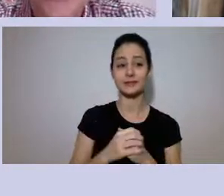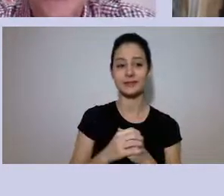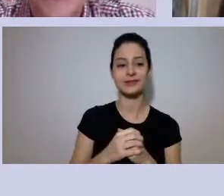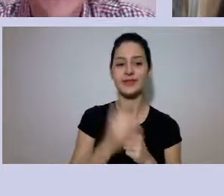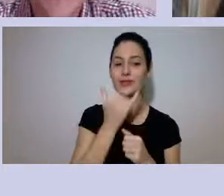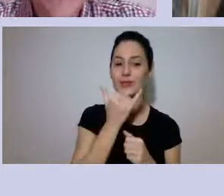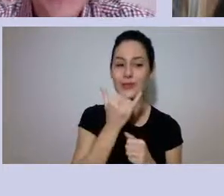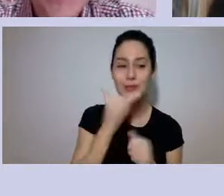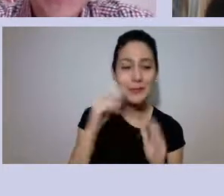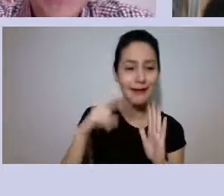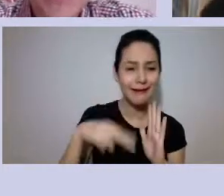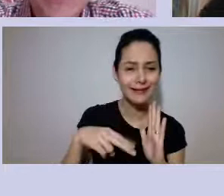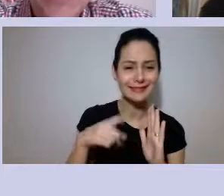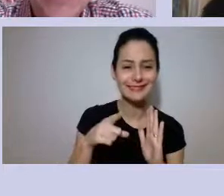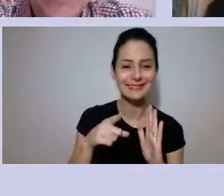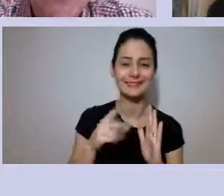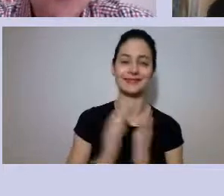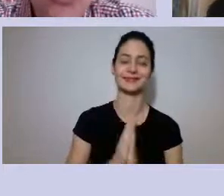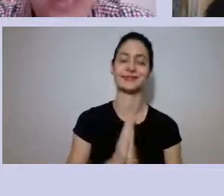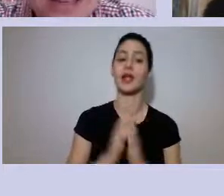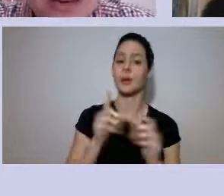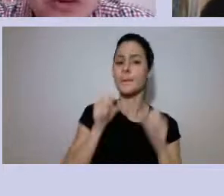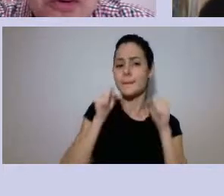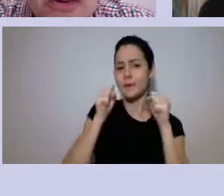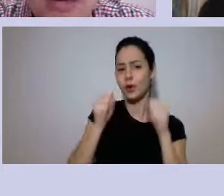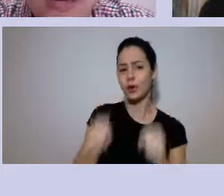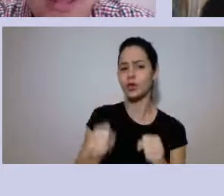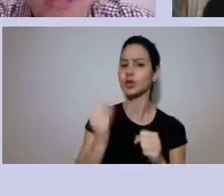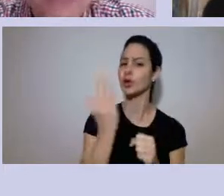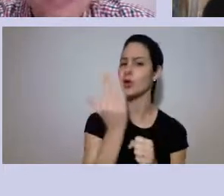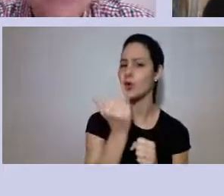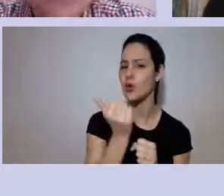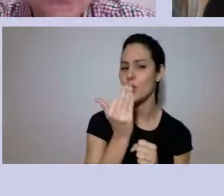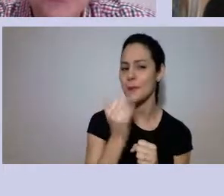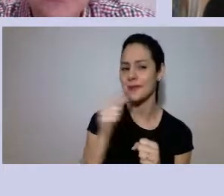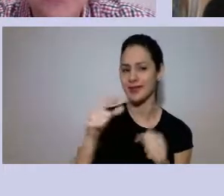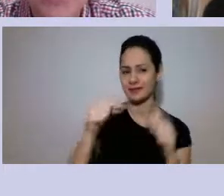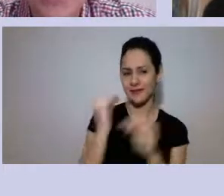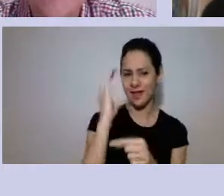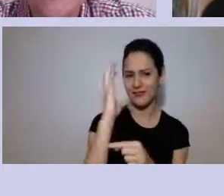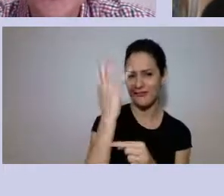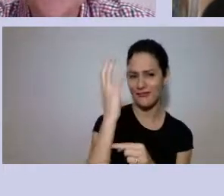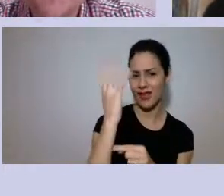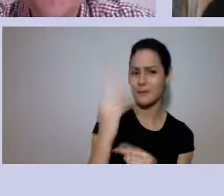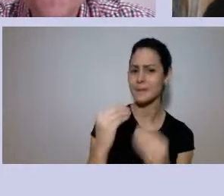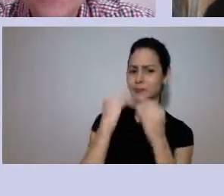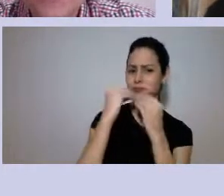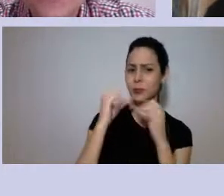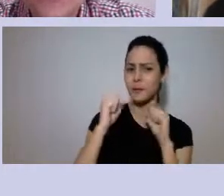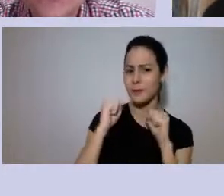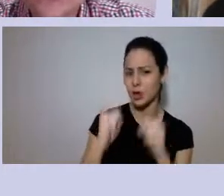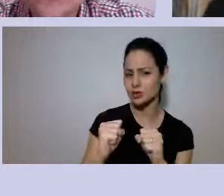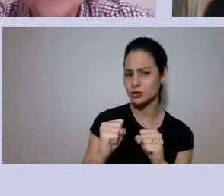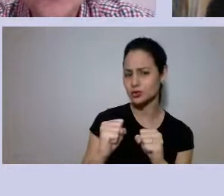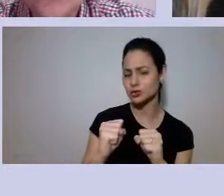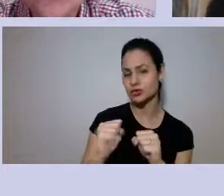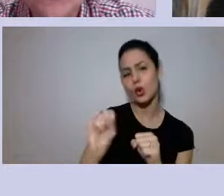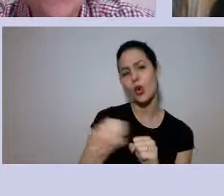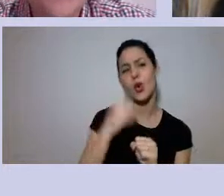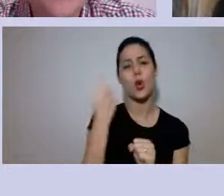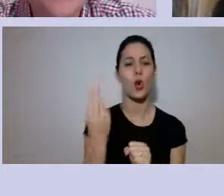estava lendo, se puede comer la agave, se pode comer o agave, né?